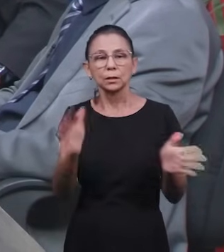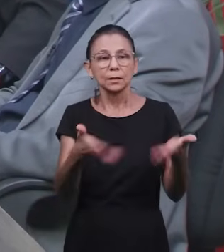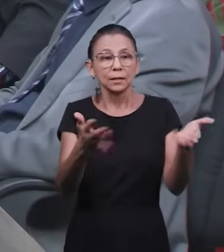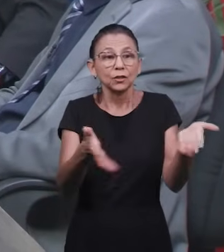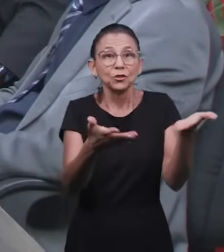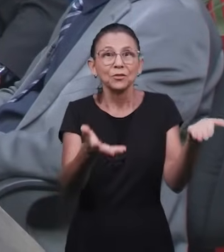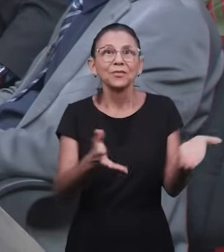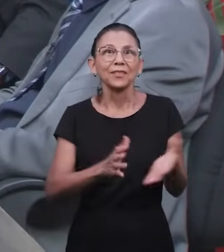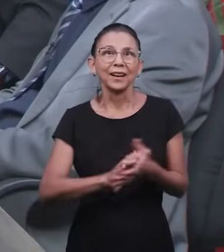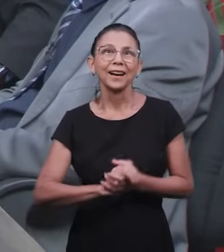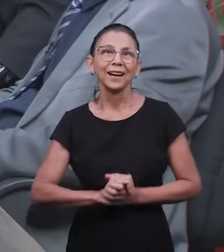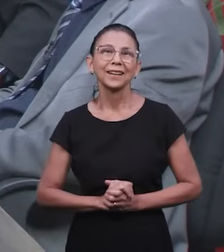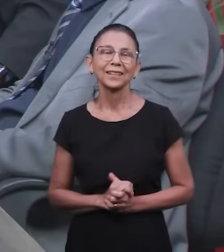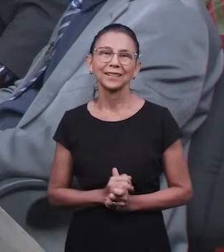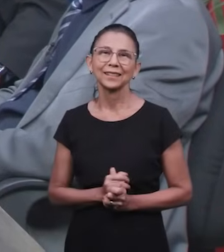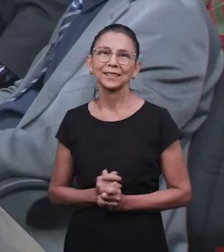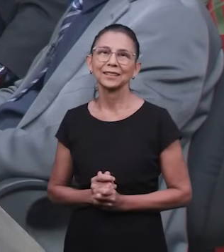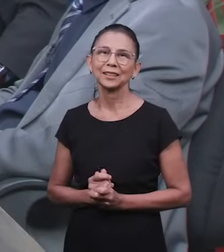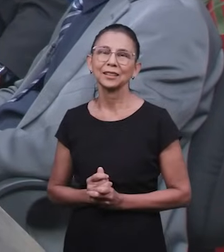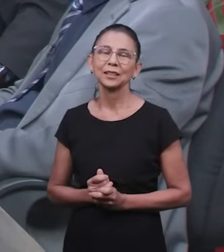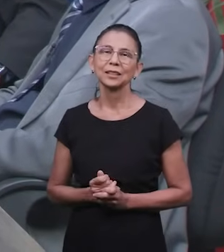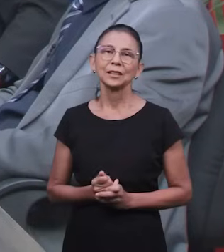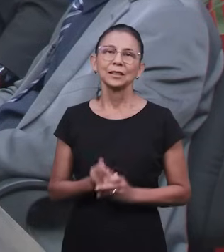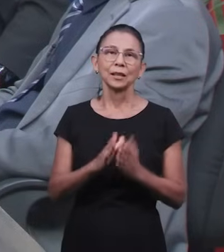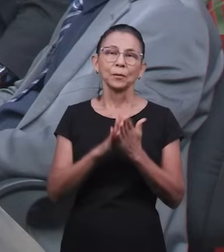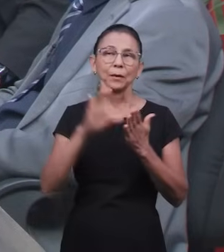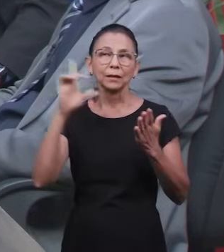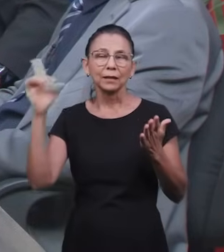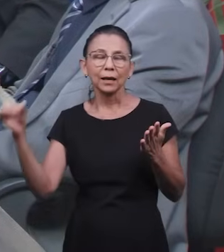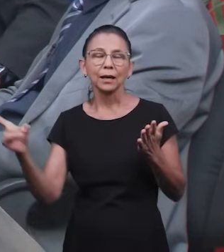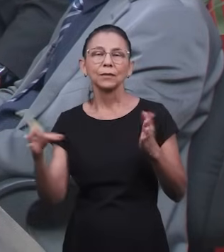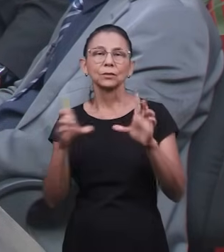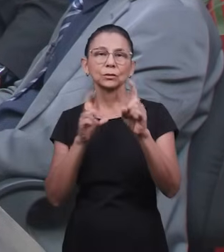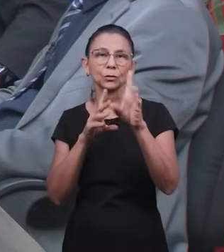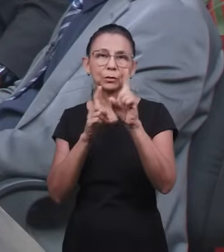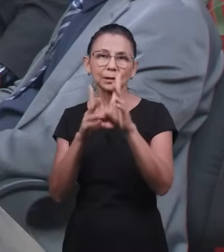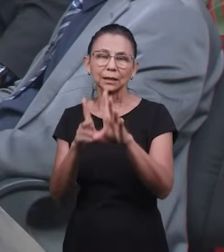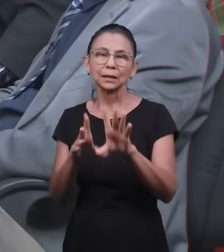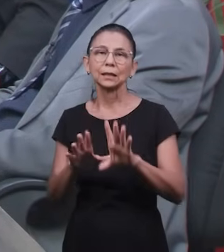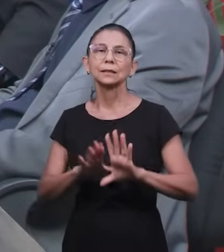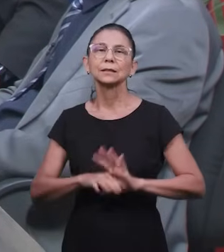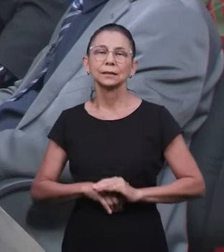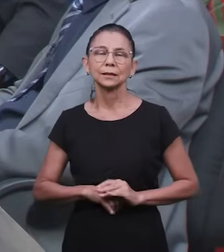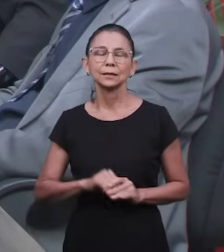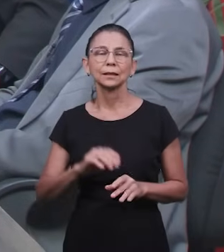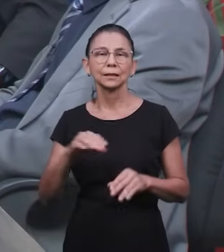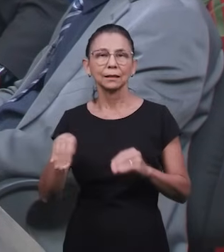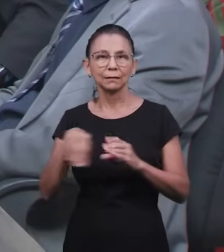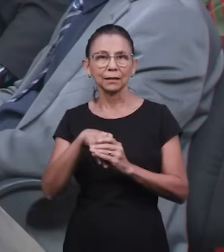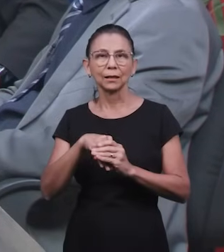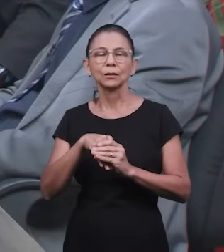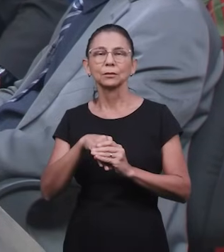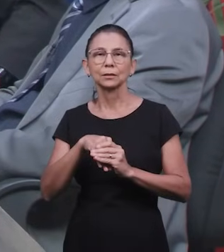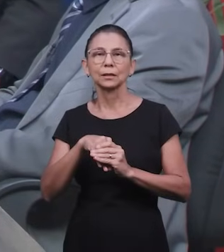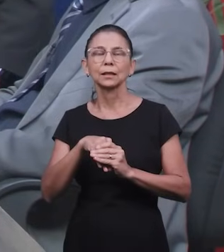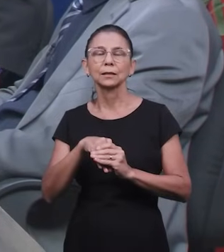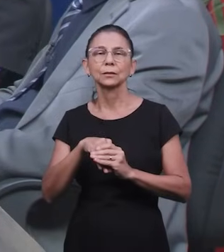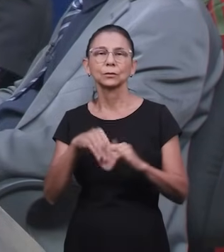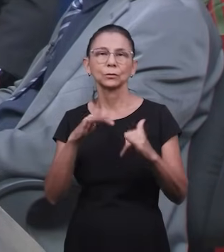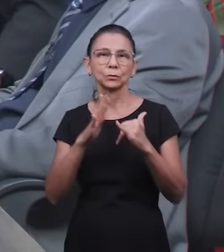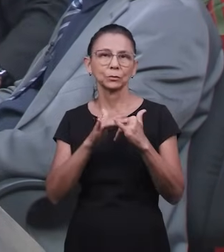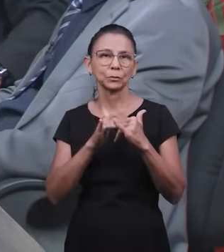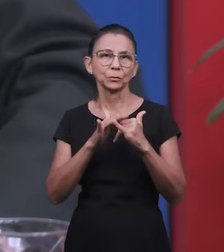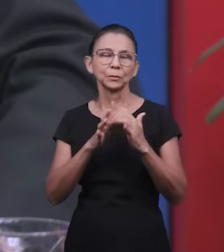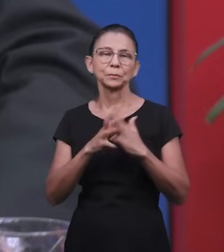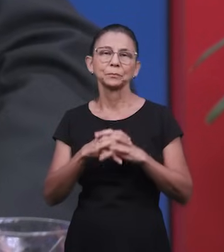só pela nossa palavra, mas pelo ensino doutrinário que é ofertado diariamente, né, pelos canais da nossa igreja,